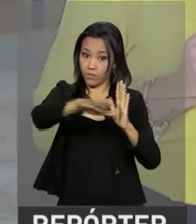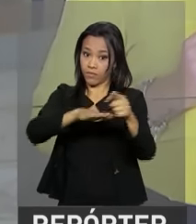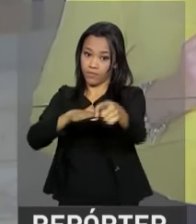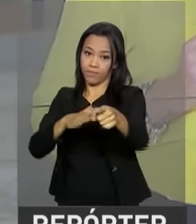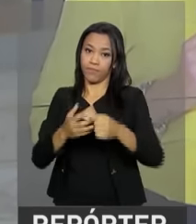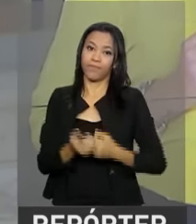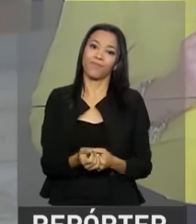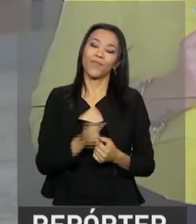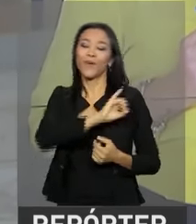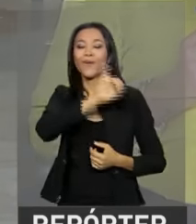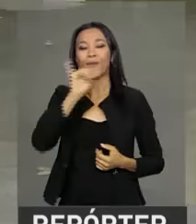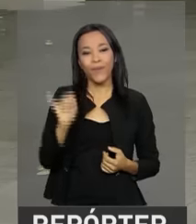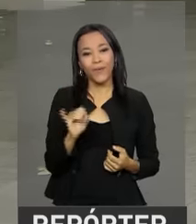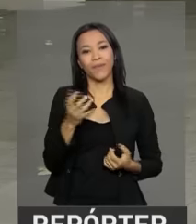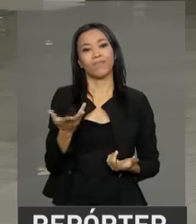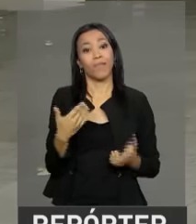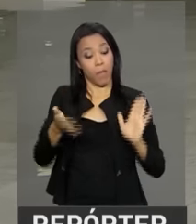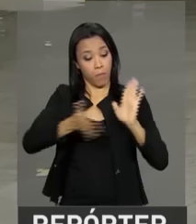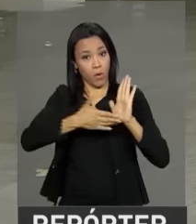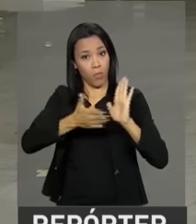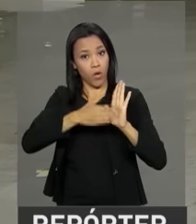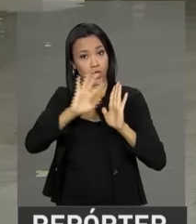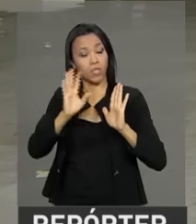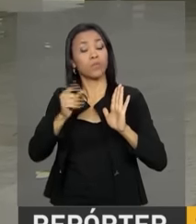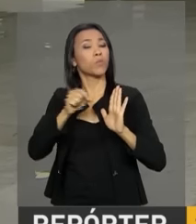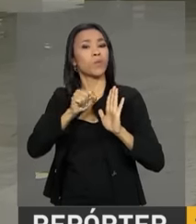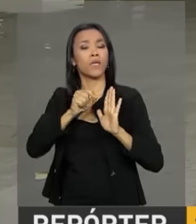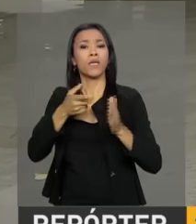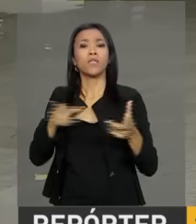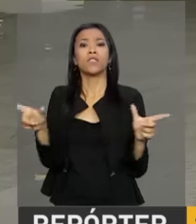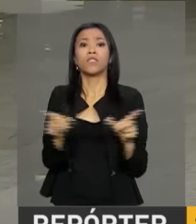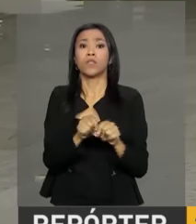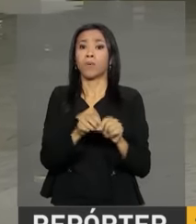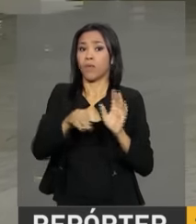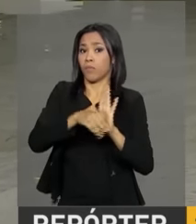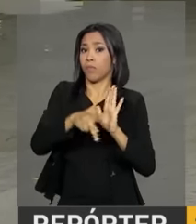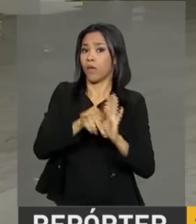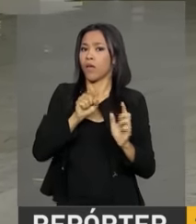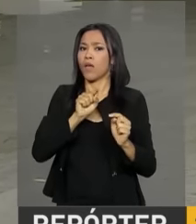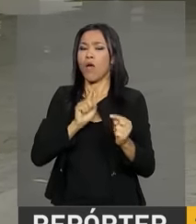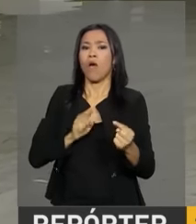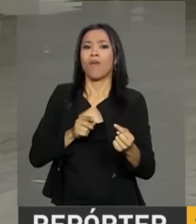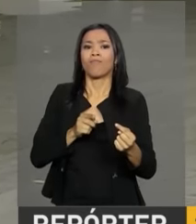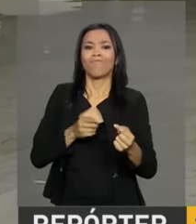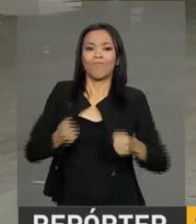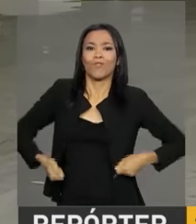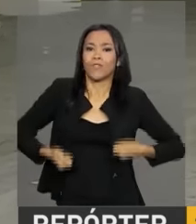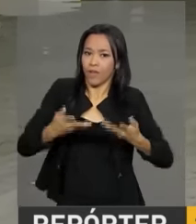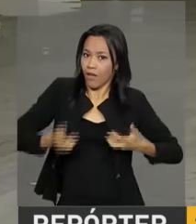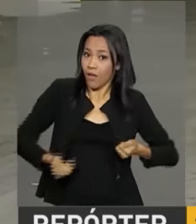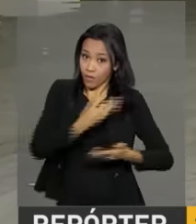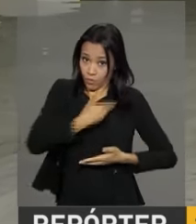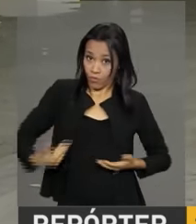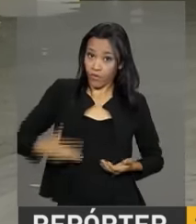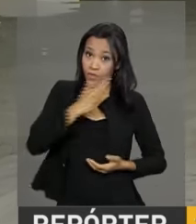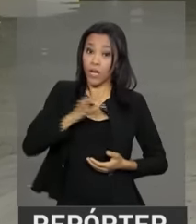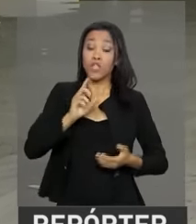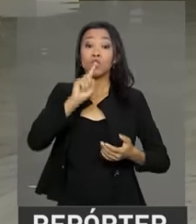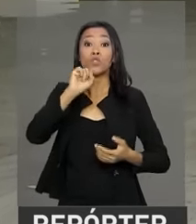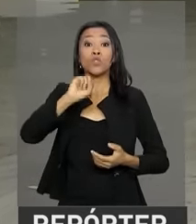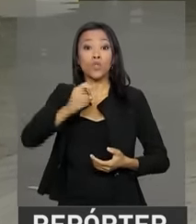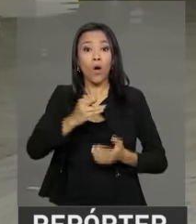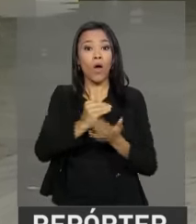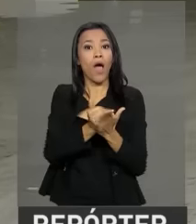Olá Leandro a proposta de emenda à constituição estabelece que as despesas públicas federais só poderão crescer pelos